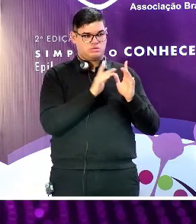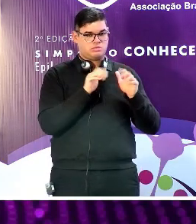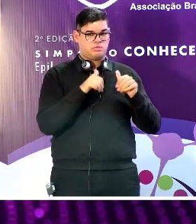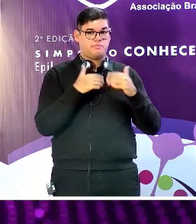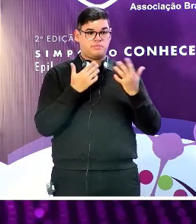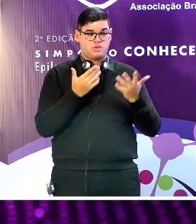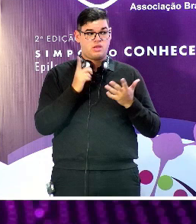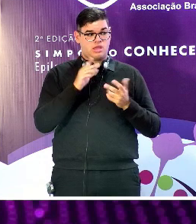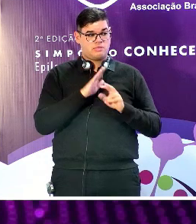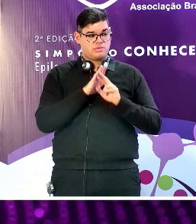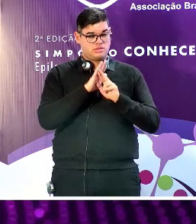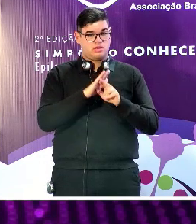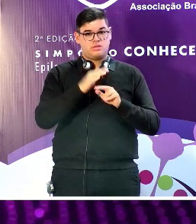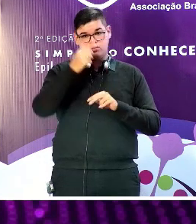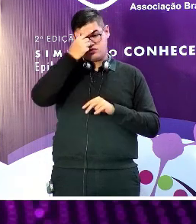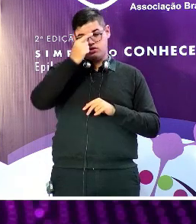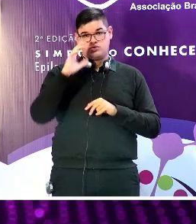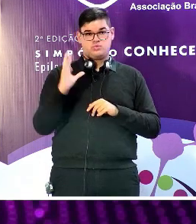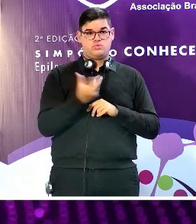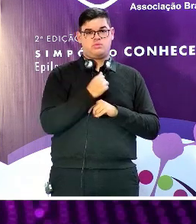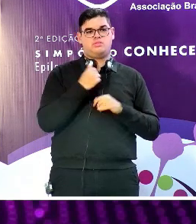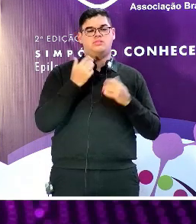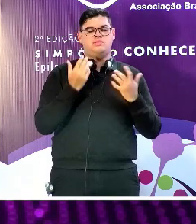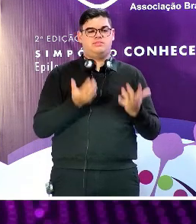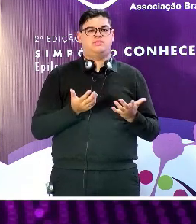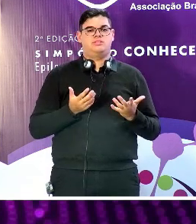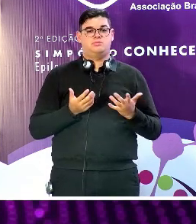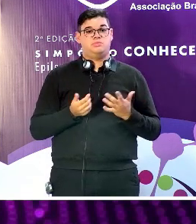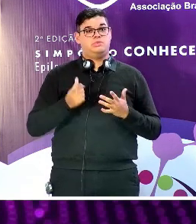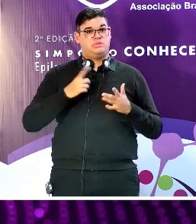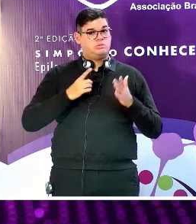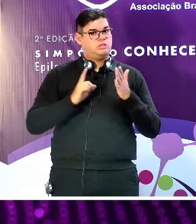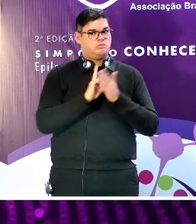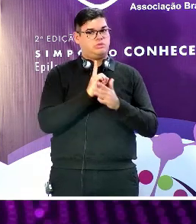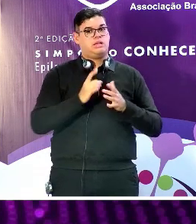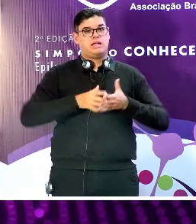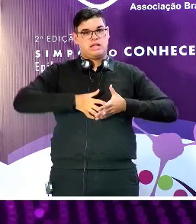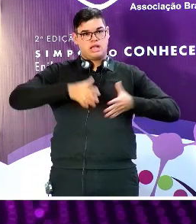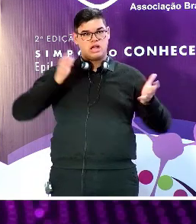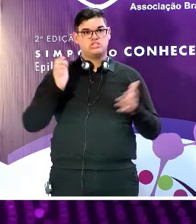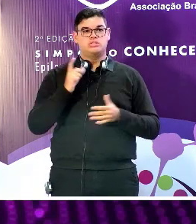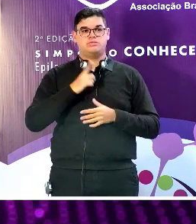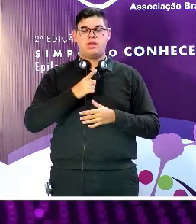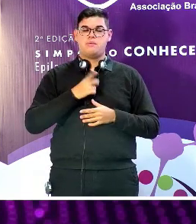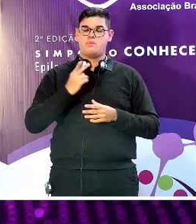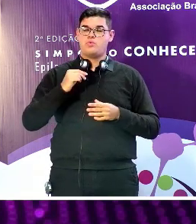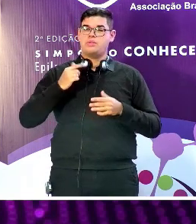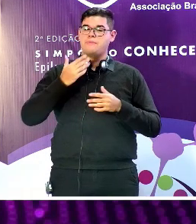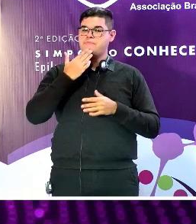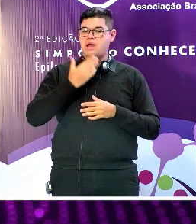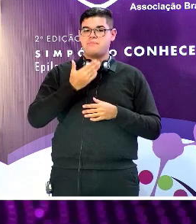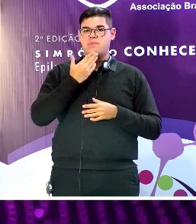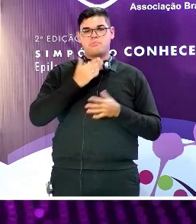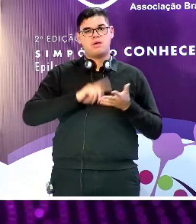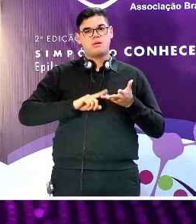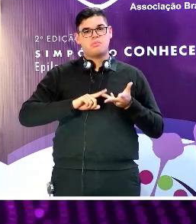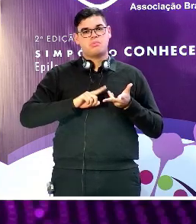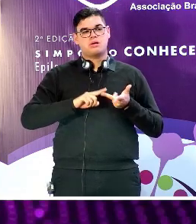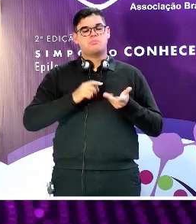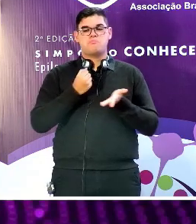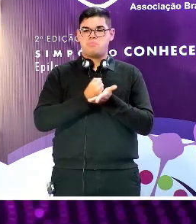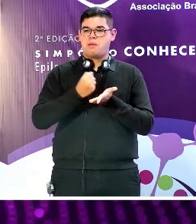Eles representam a universidade inteira, então eles têm uma demanda muito grande para isso. E aí,